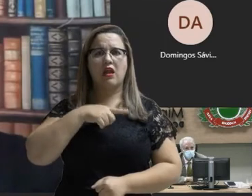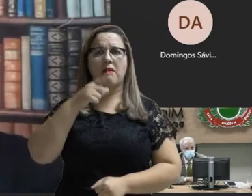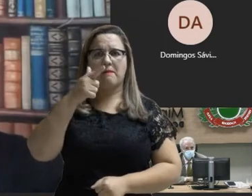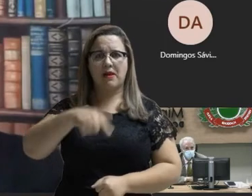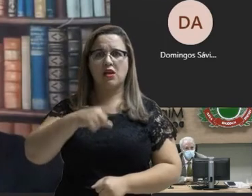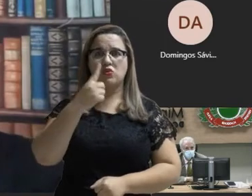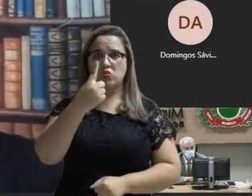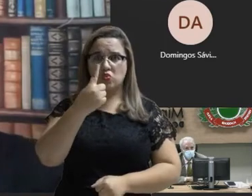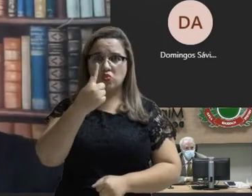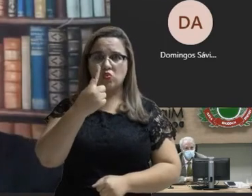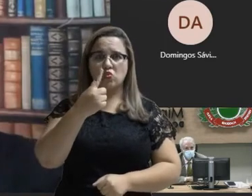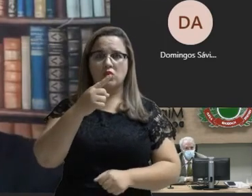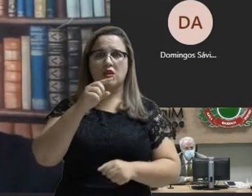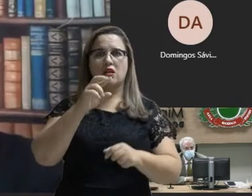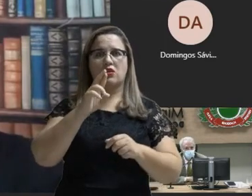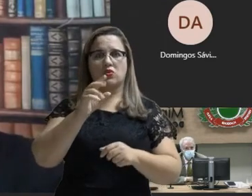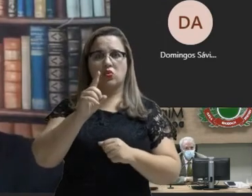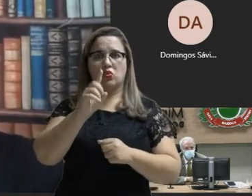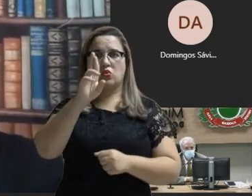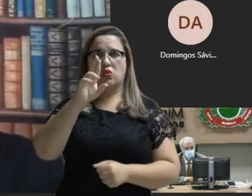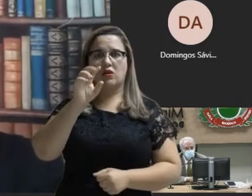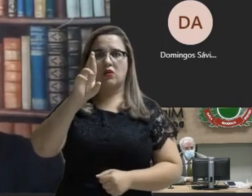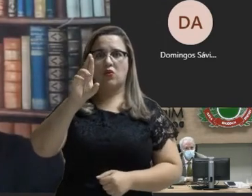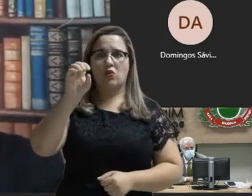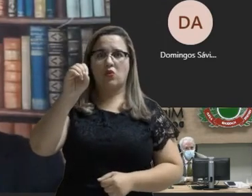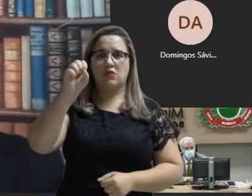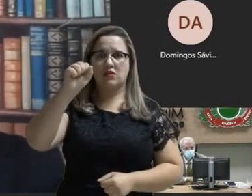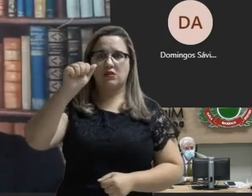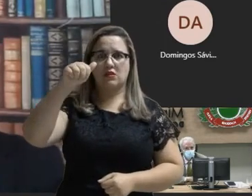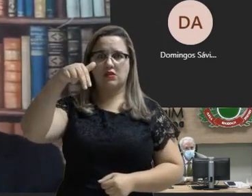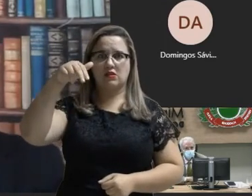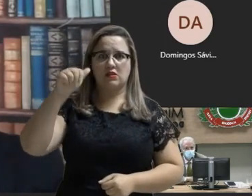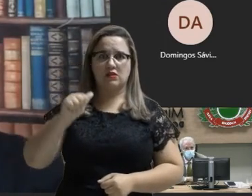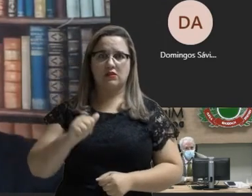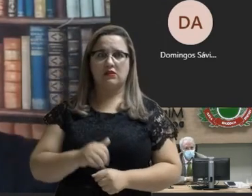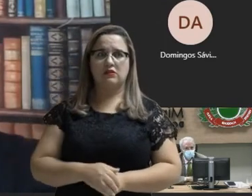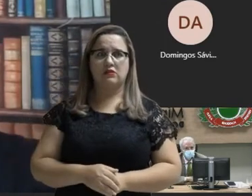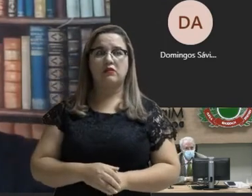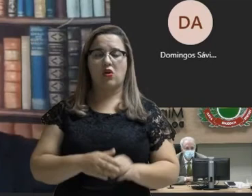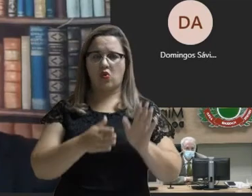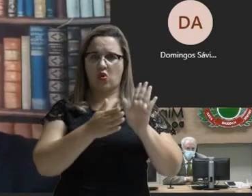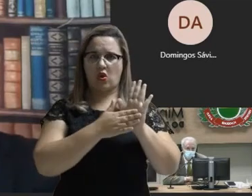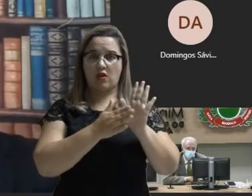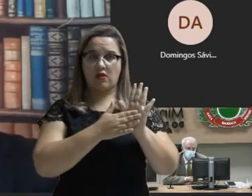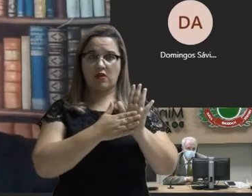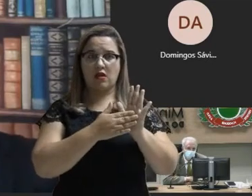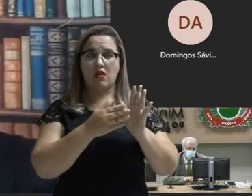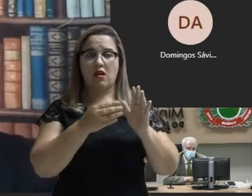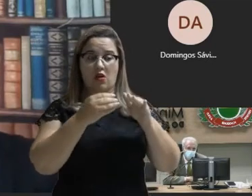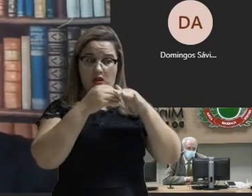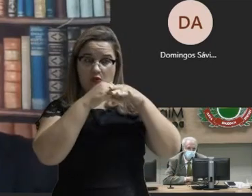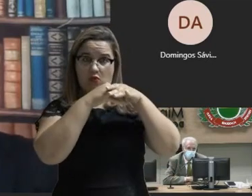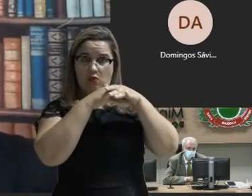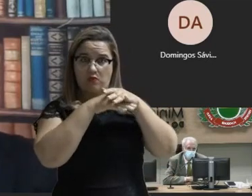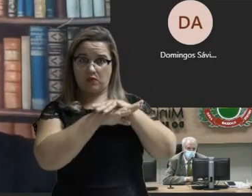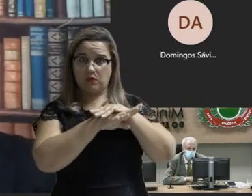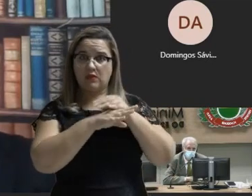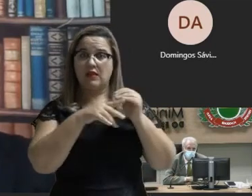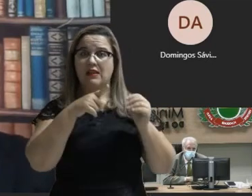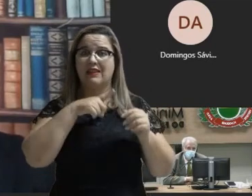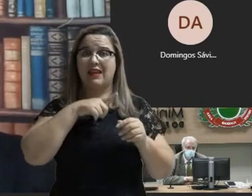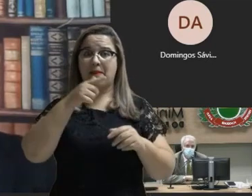ainda tenho, esse aqui eu coloquei na pauta, um arquivamento com recomendação. Eu ainda tenho mais um arquivamento